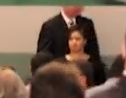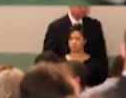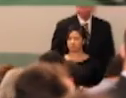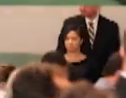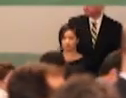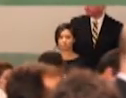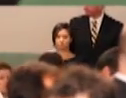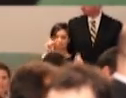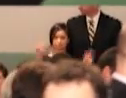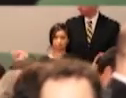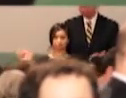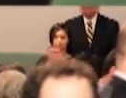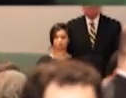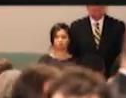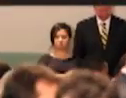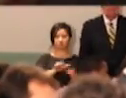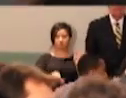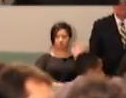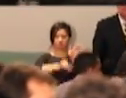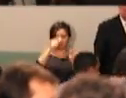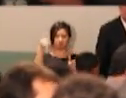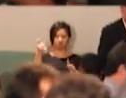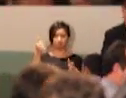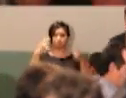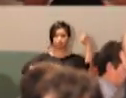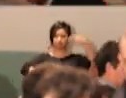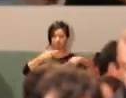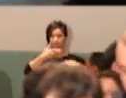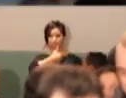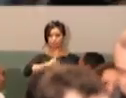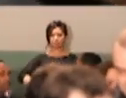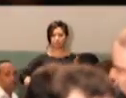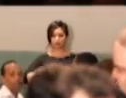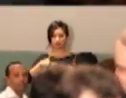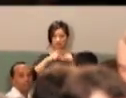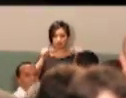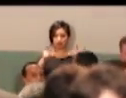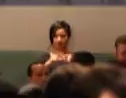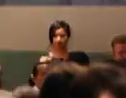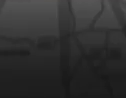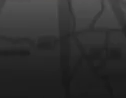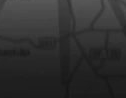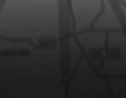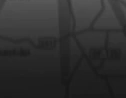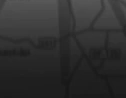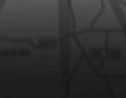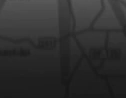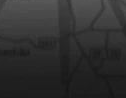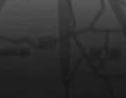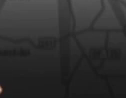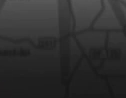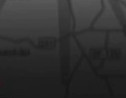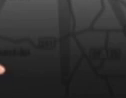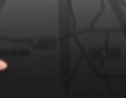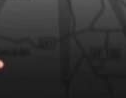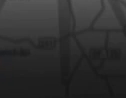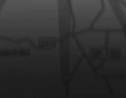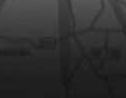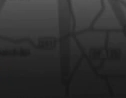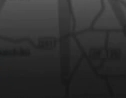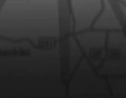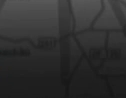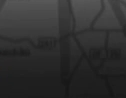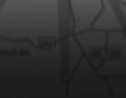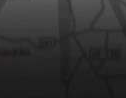primeiro debate entre os candidatos ao governo do Distrito Federal 2014. O objetivo da Associação Comercial